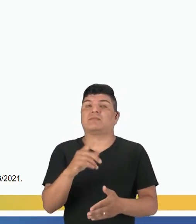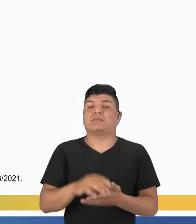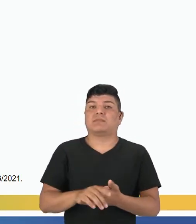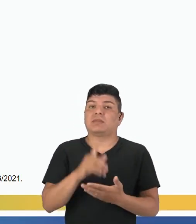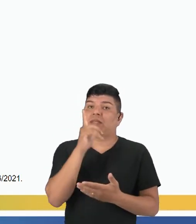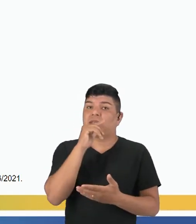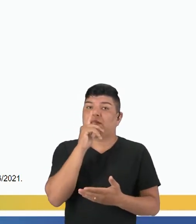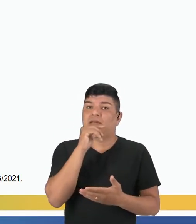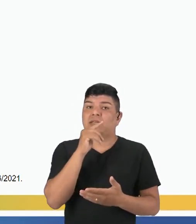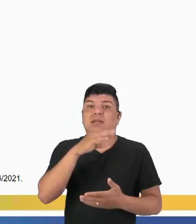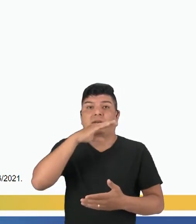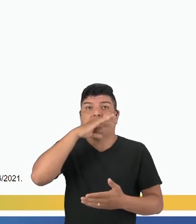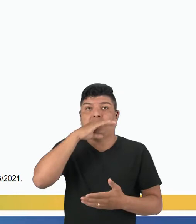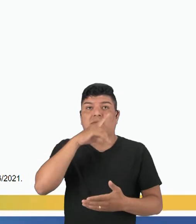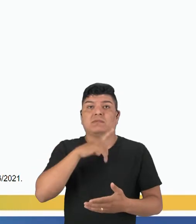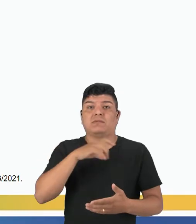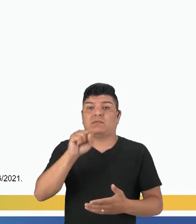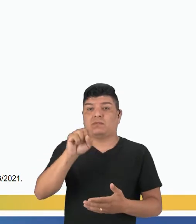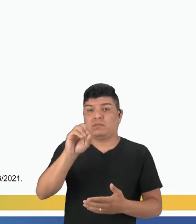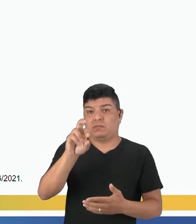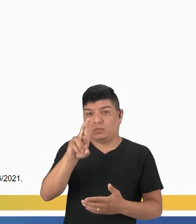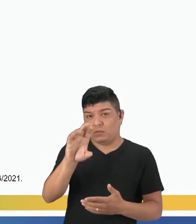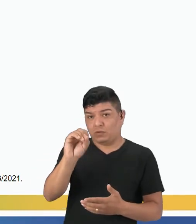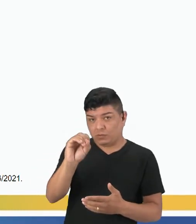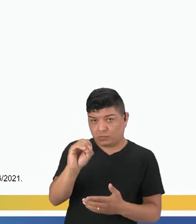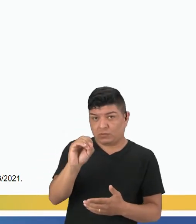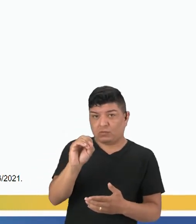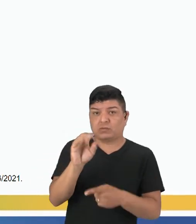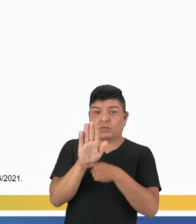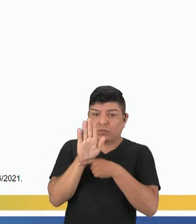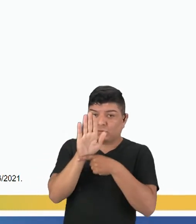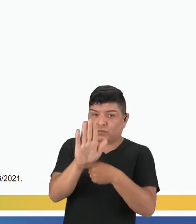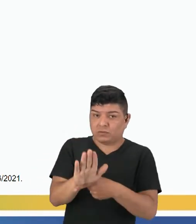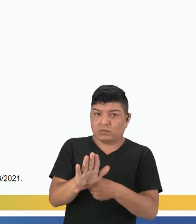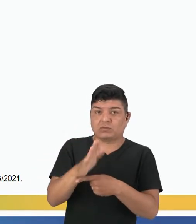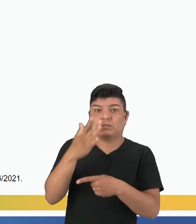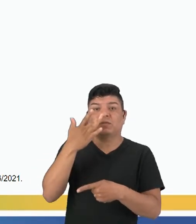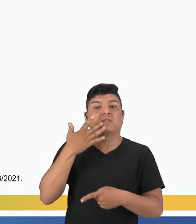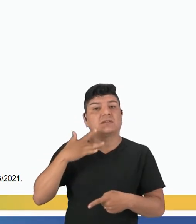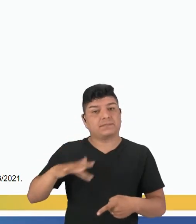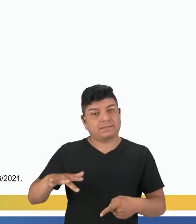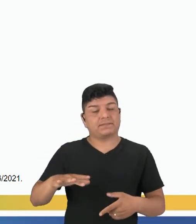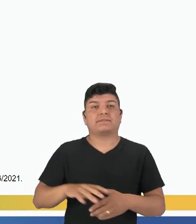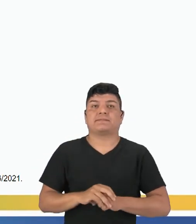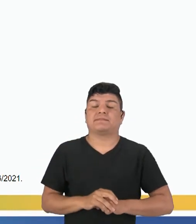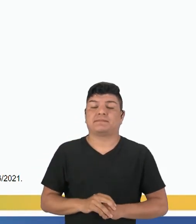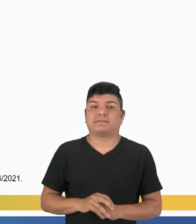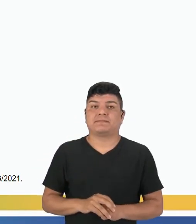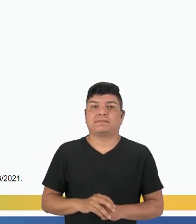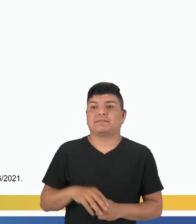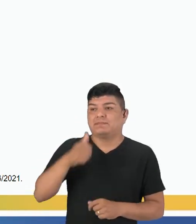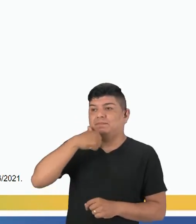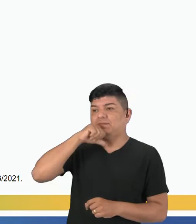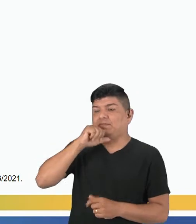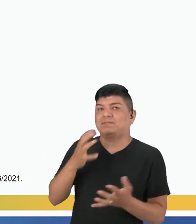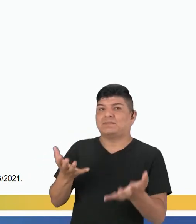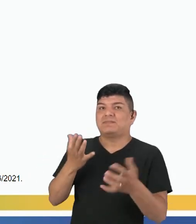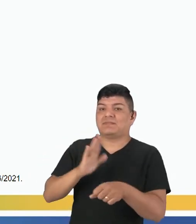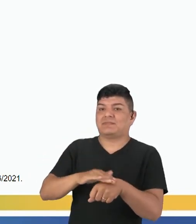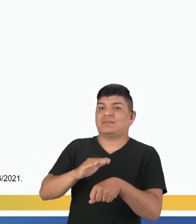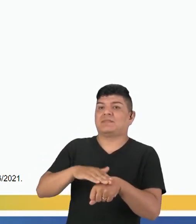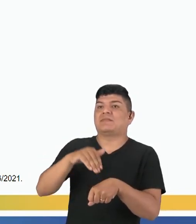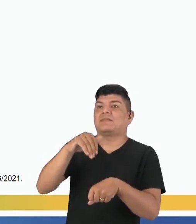um excelente soro que previne a desidratação infantil. Mãe, quero uma pipoca